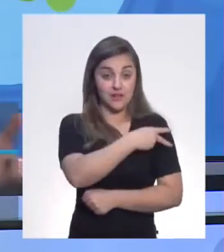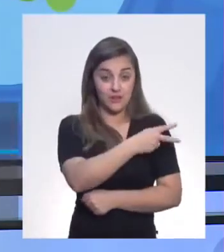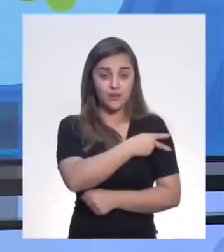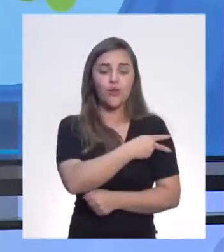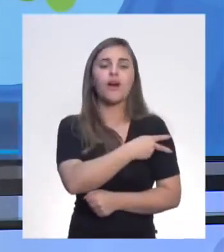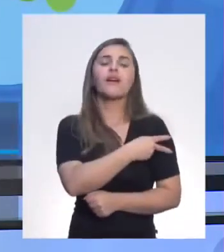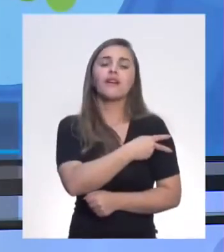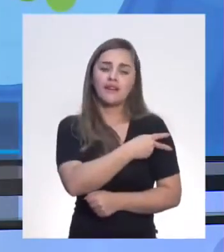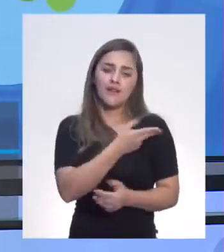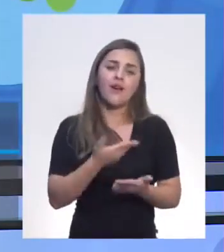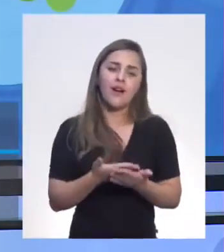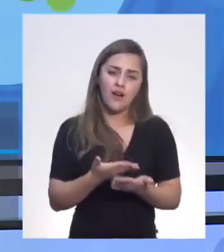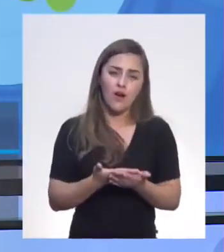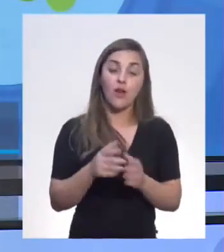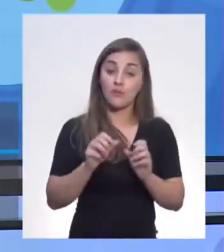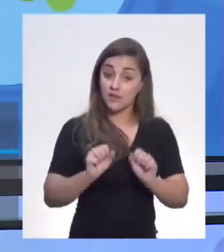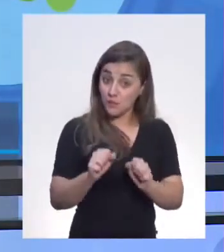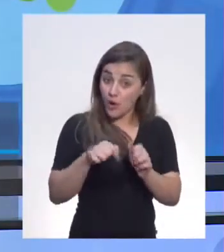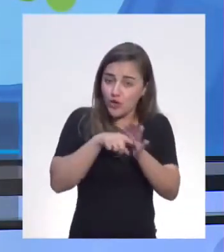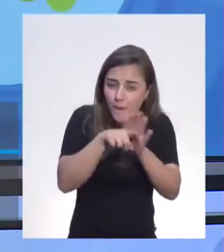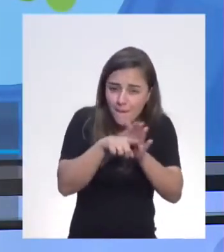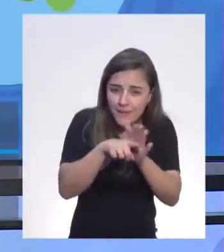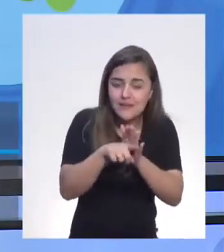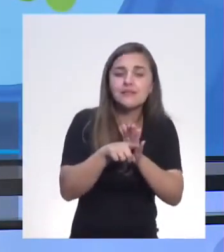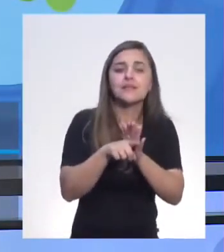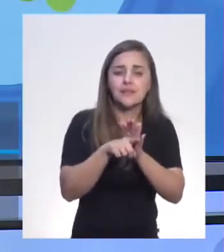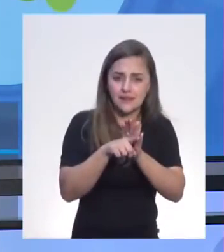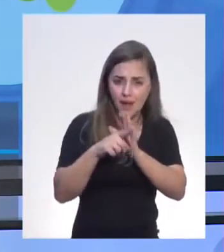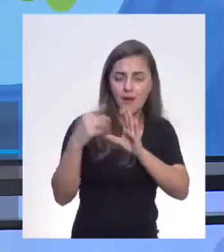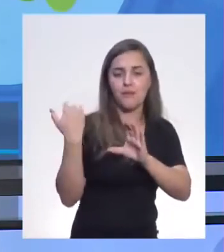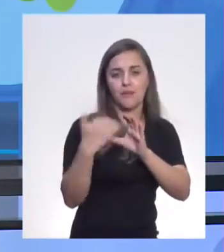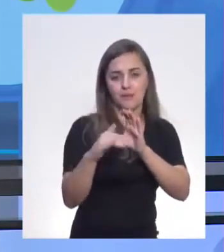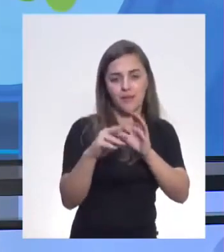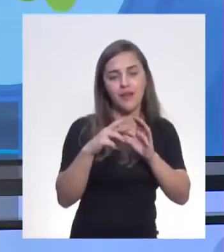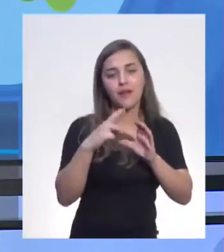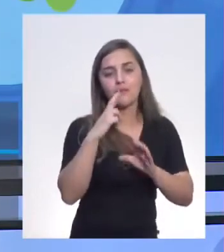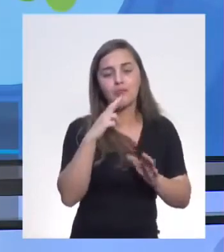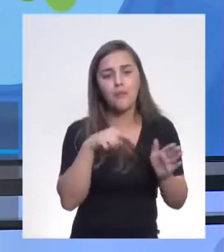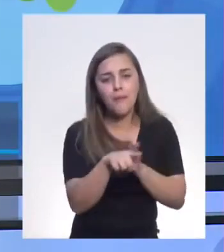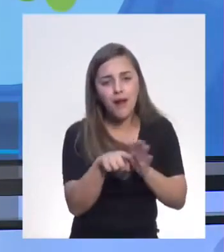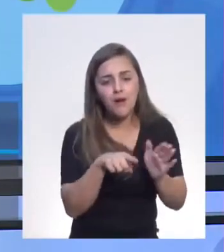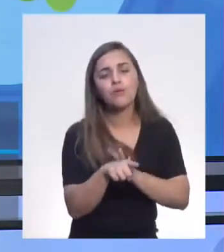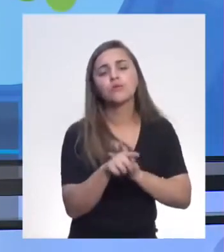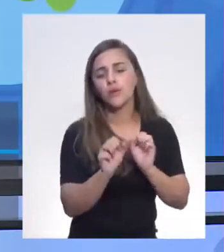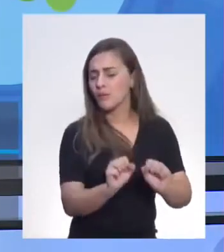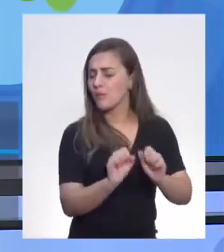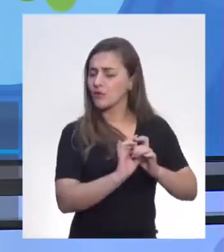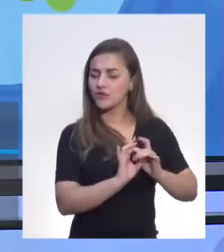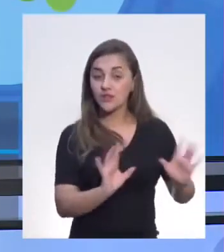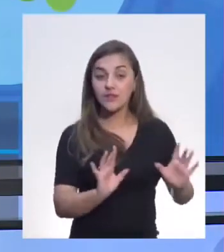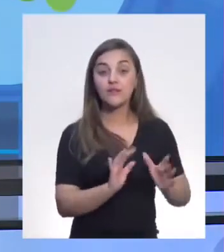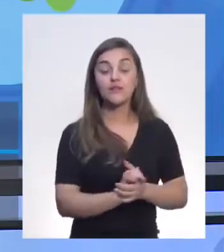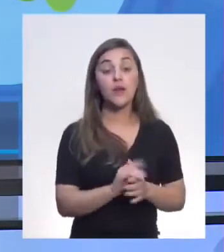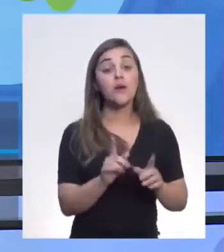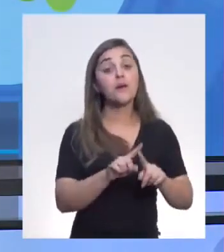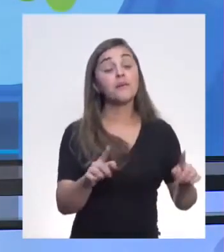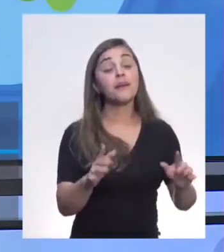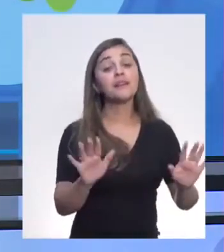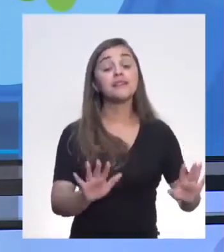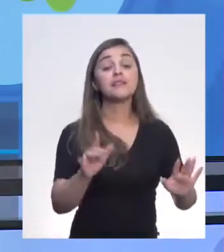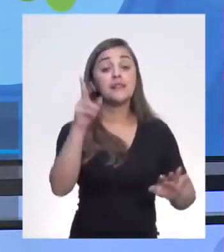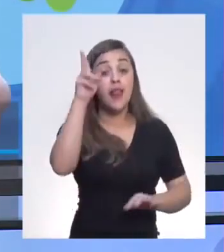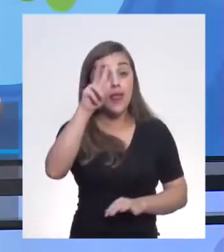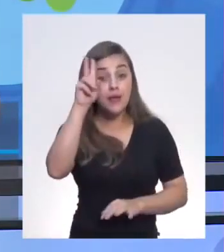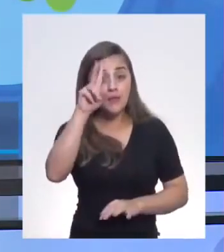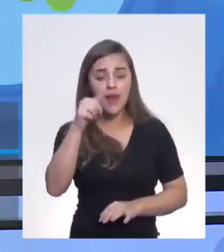tem como falar isso aqui, mas pode procurar lá e mandar para a gente as perguntas depois. Mas a gente também tem que lembrar que, por exemplo, eu,